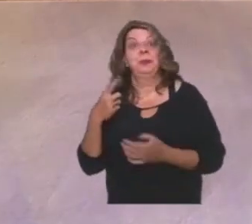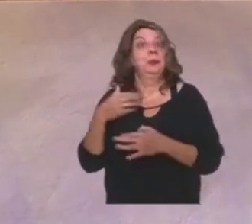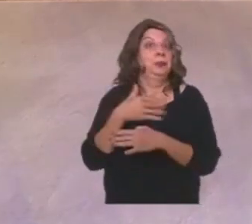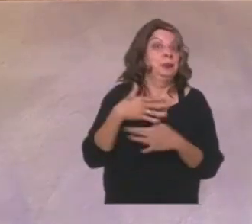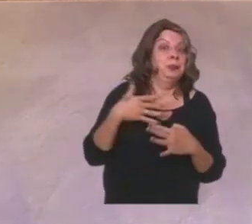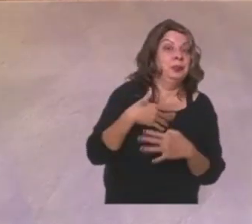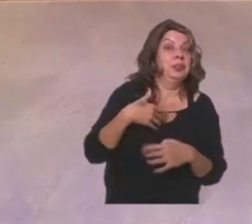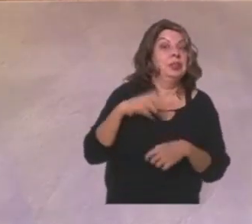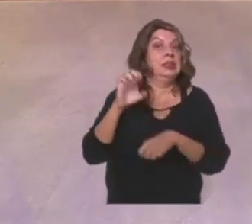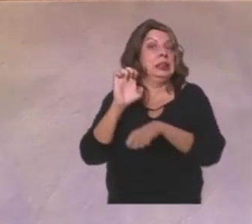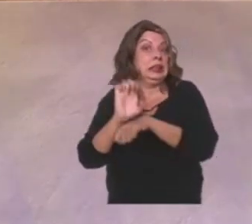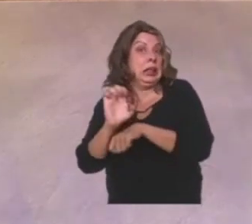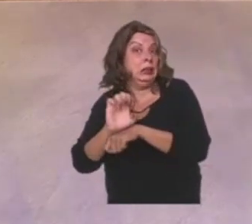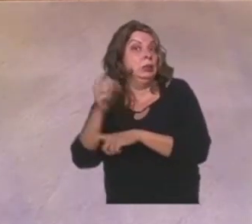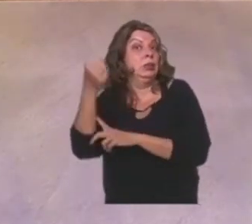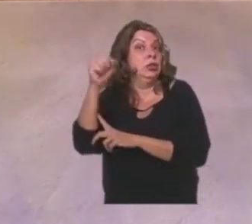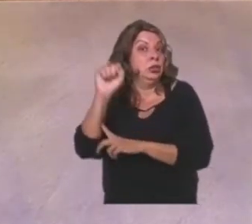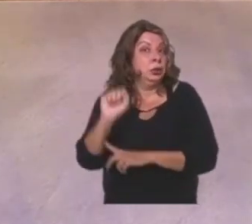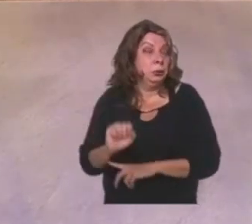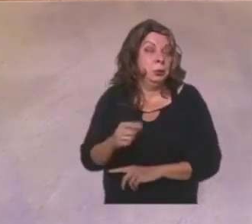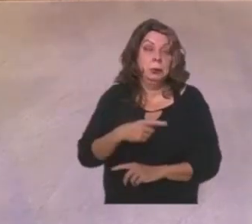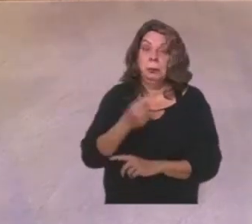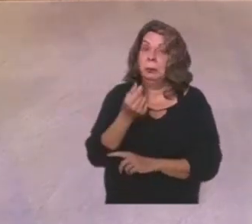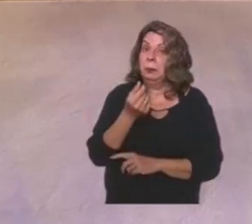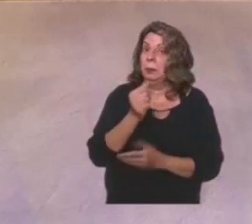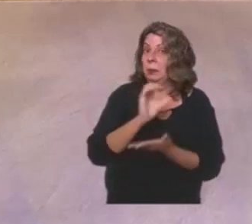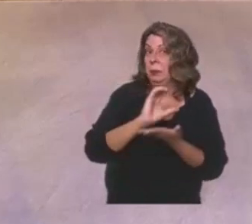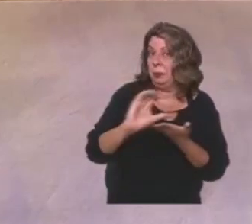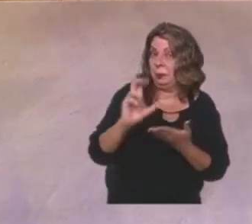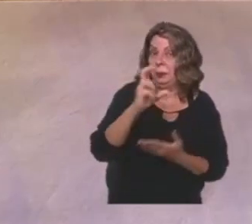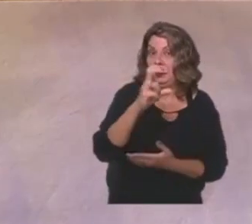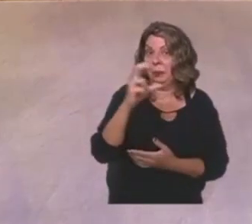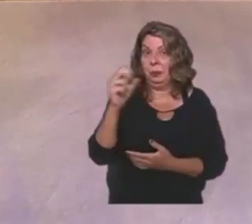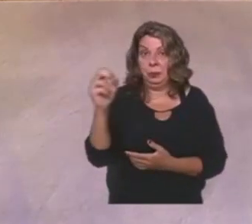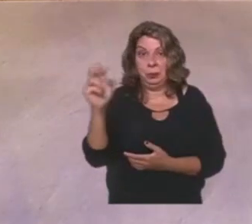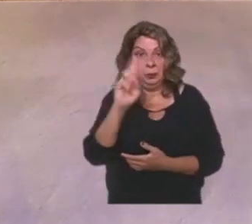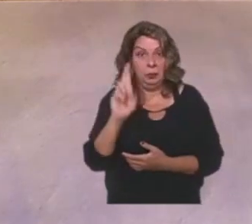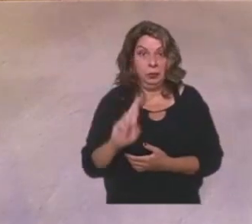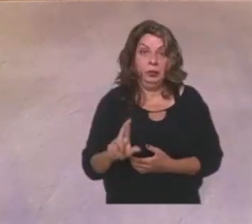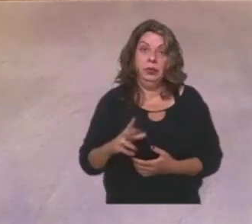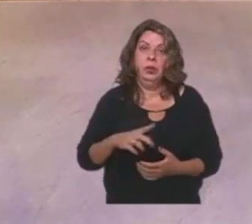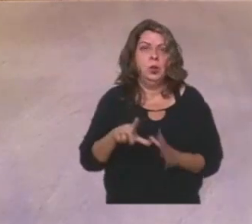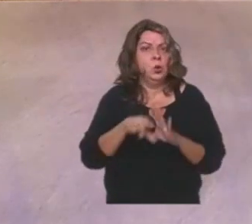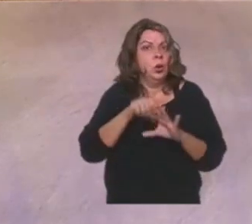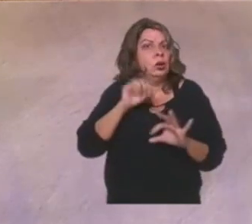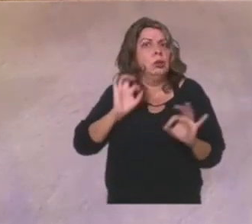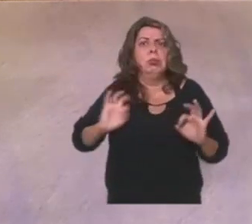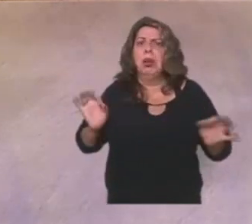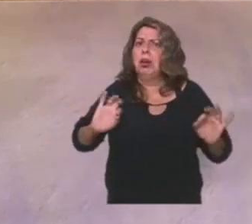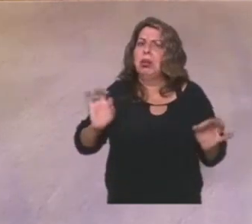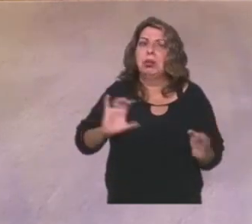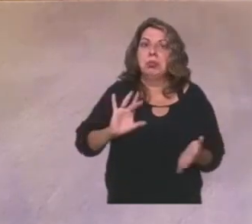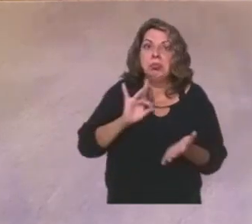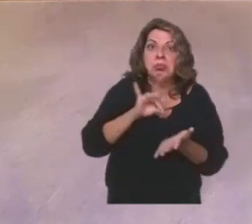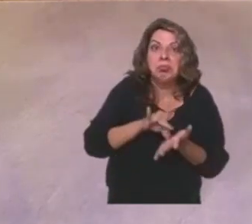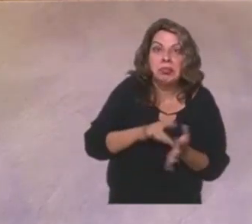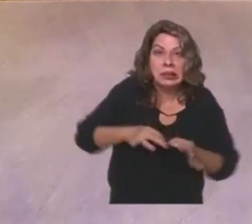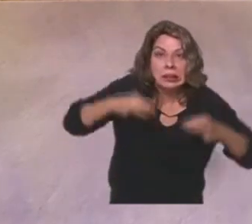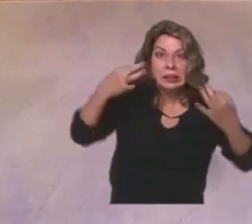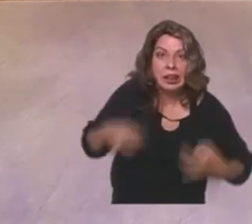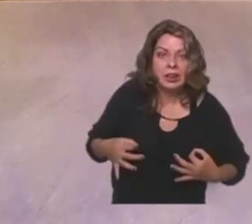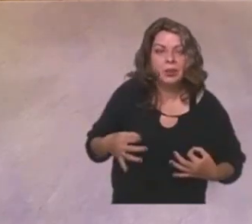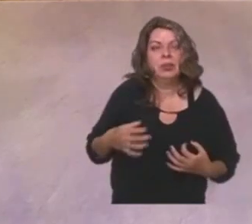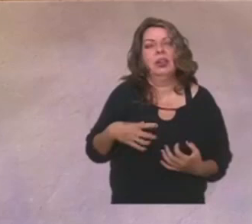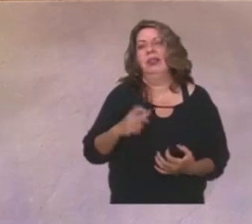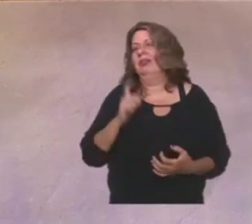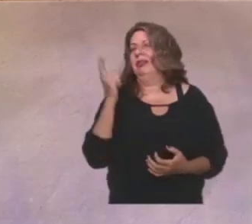cidade com R$500 aí, ó. Pra você faturar, tá bom? Din-din no bolso, sem sorteio, chegou. Confirmou que você tá assistindo, você leva. Então